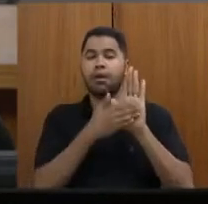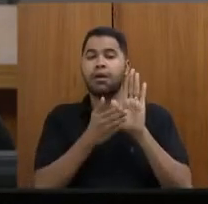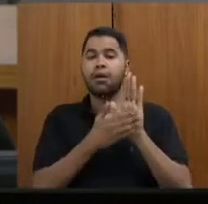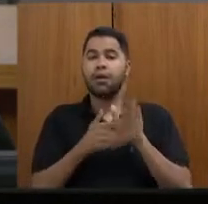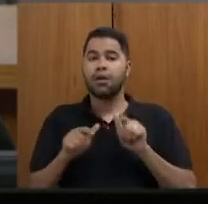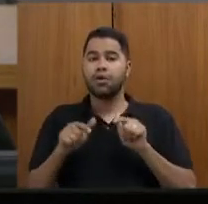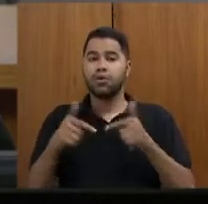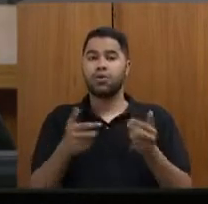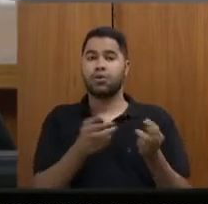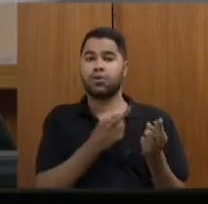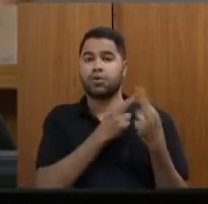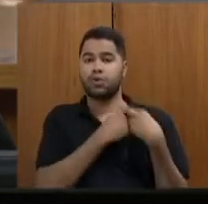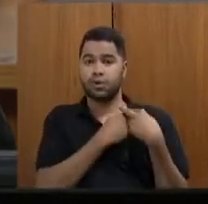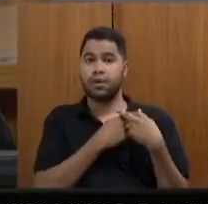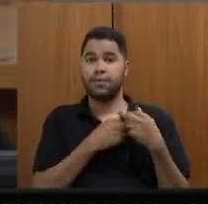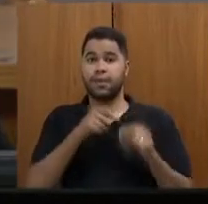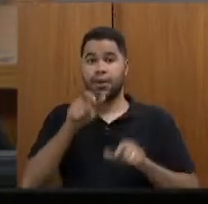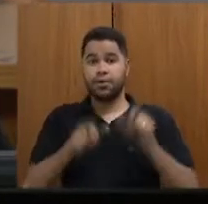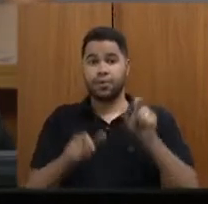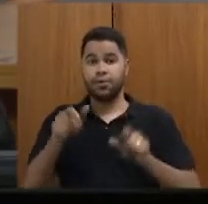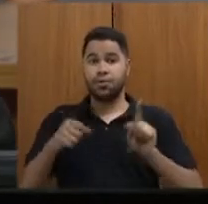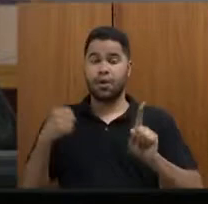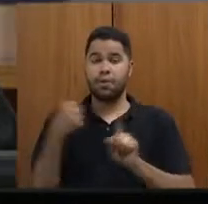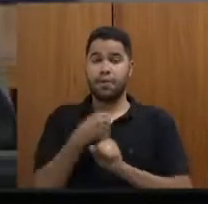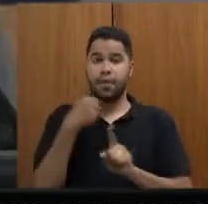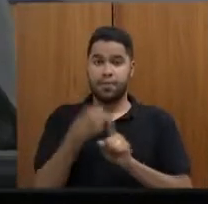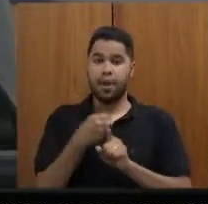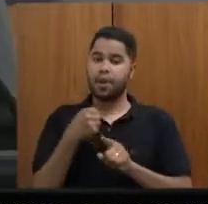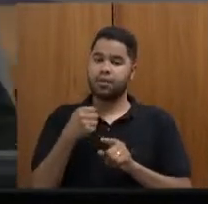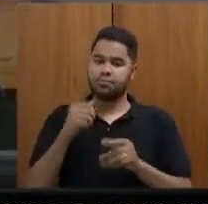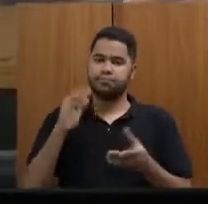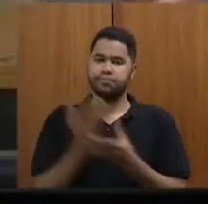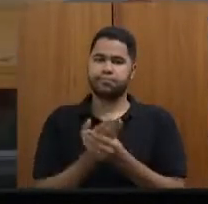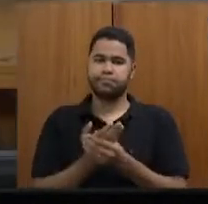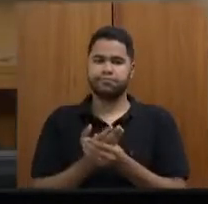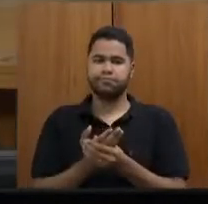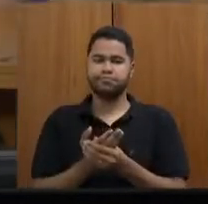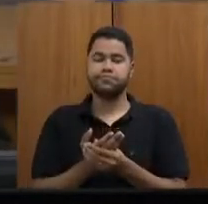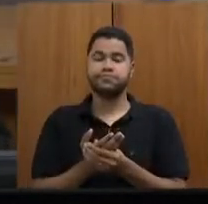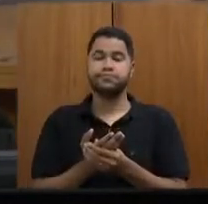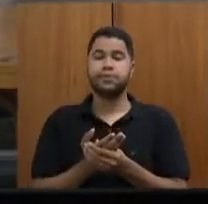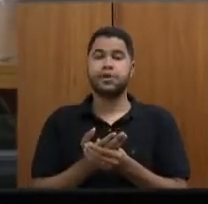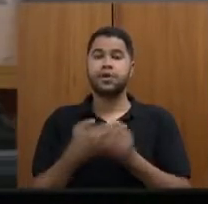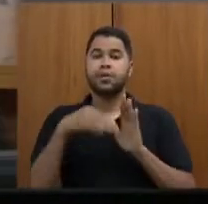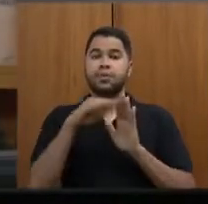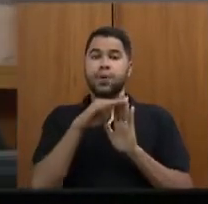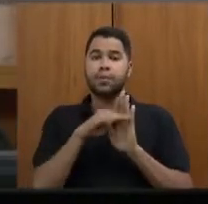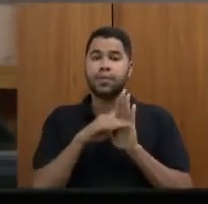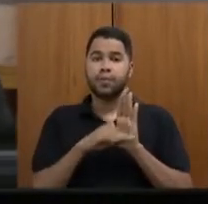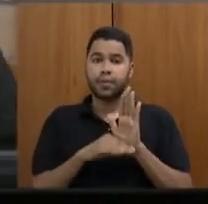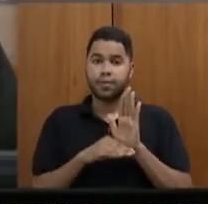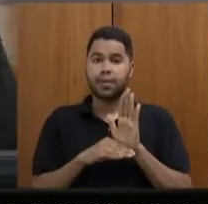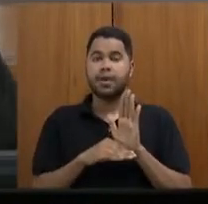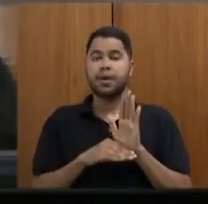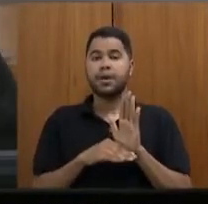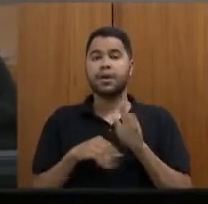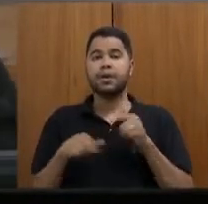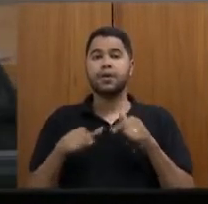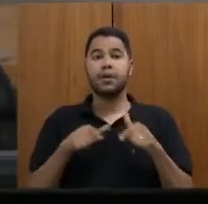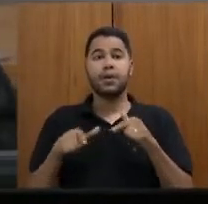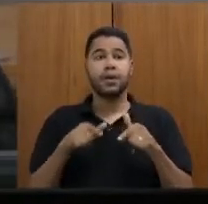de responsabilização para agressores que respondem aos processos. O Banco de Emprego, às vezes, delas, é uma